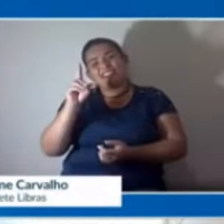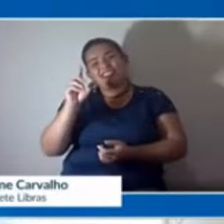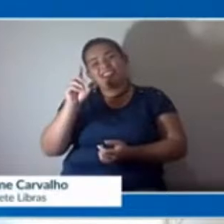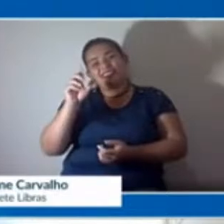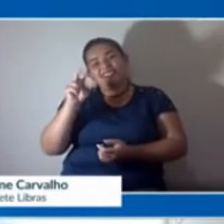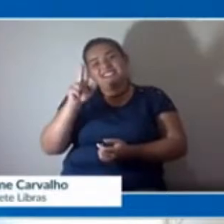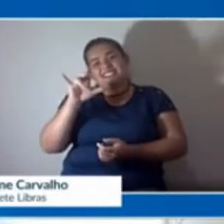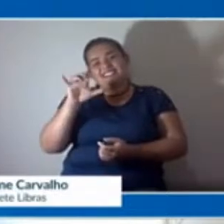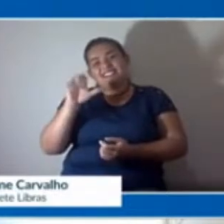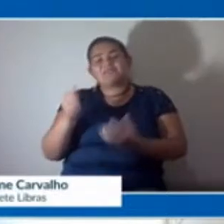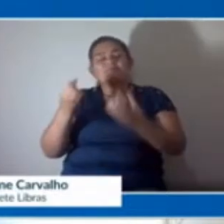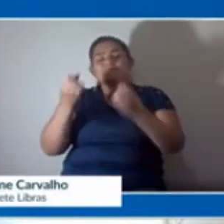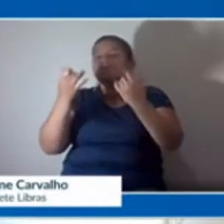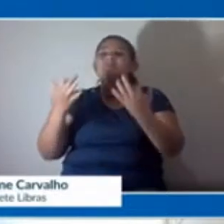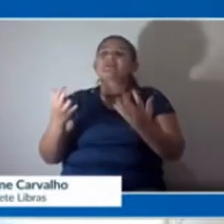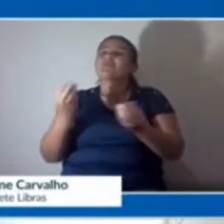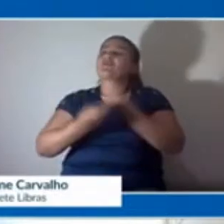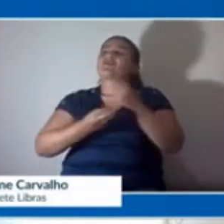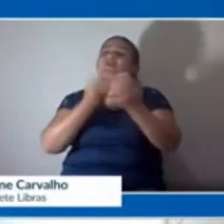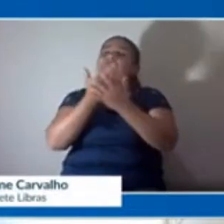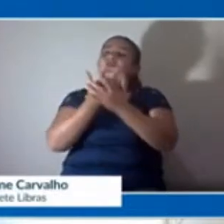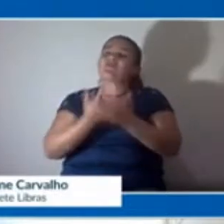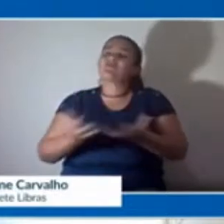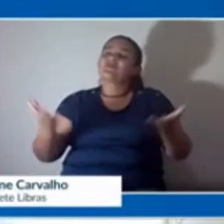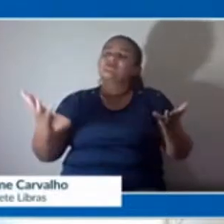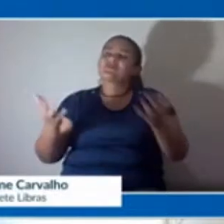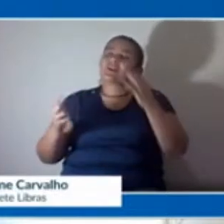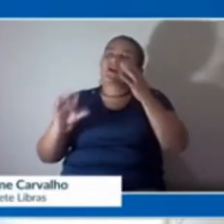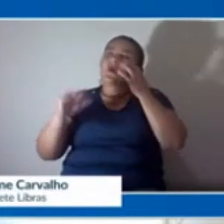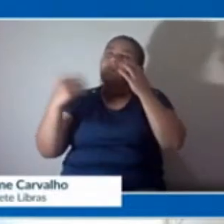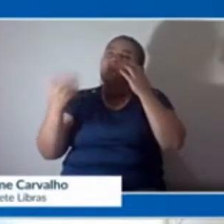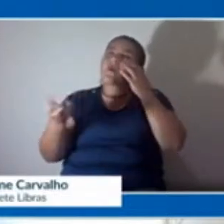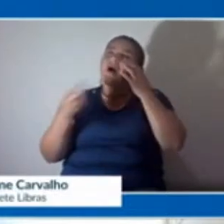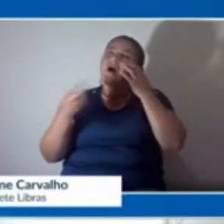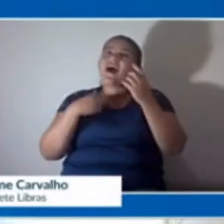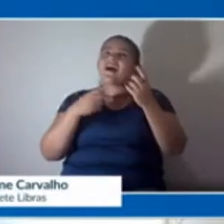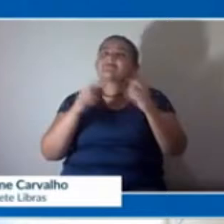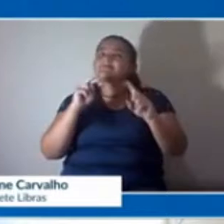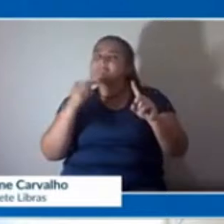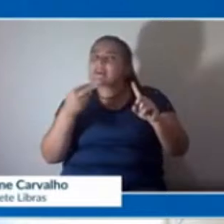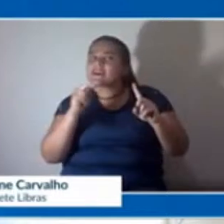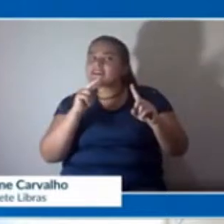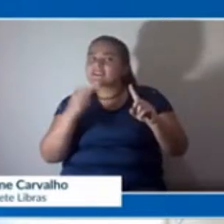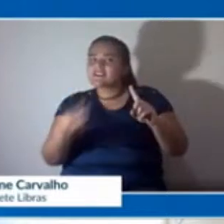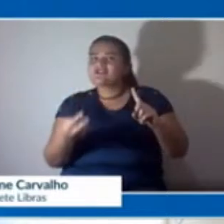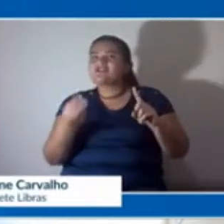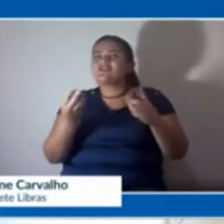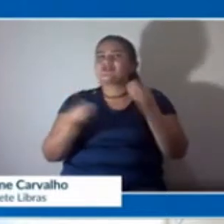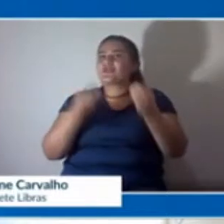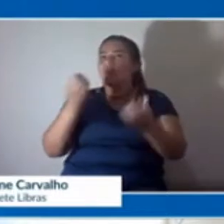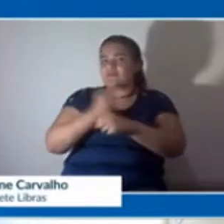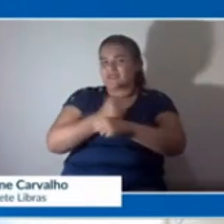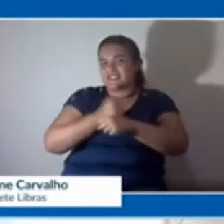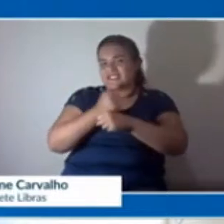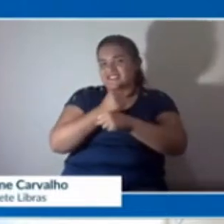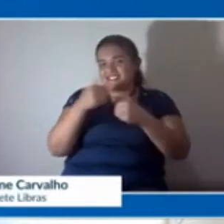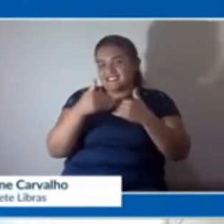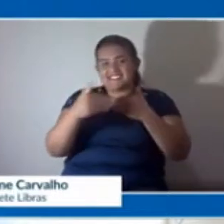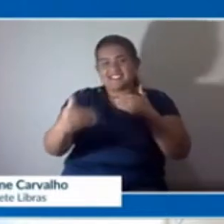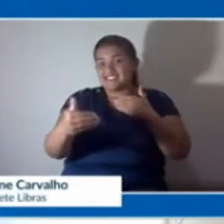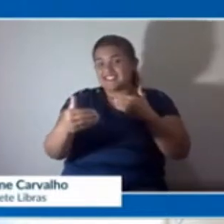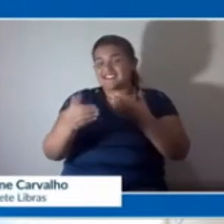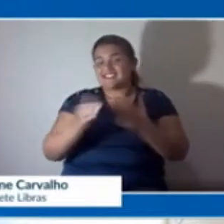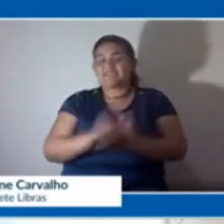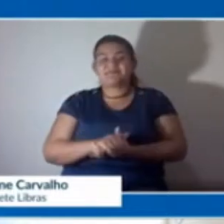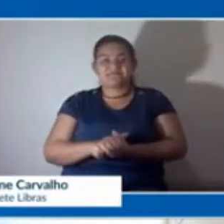sobre o festival, qual a expectativa para esse ano, vai acontecer, como é que vai ser realizado, e também